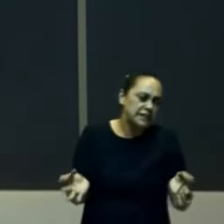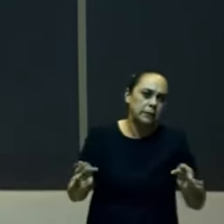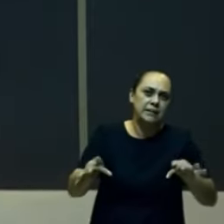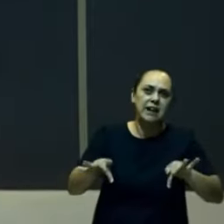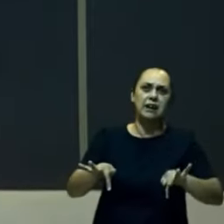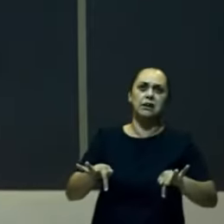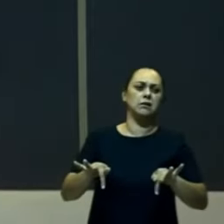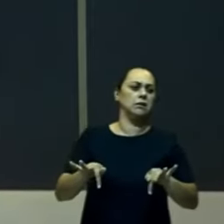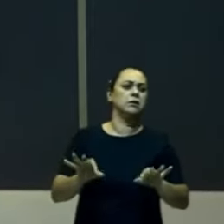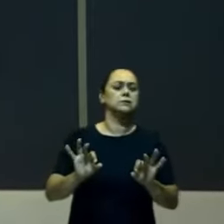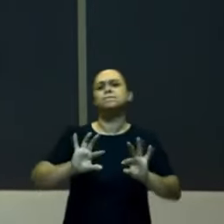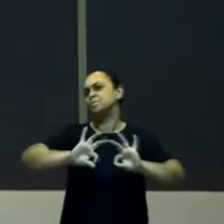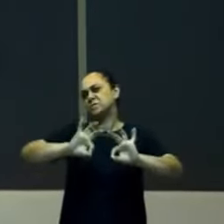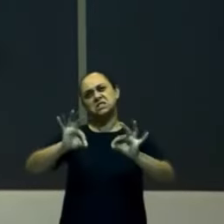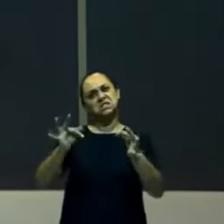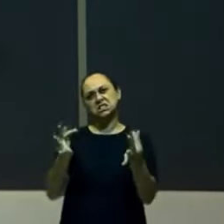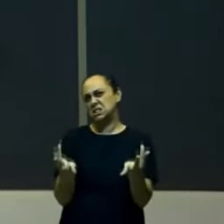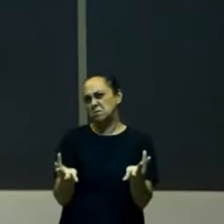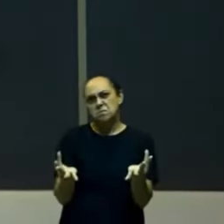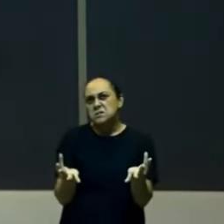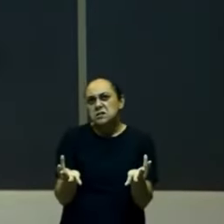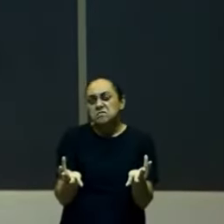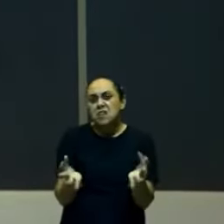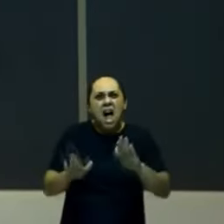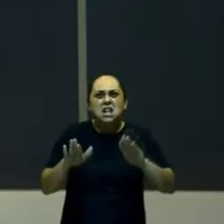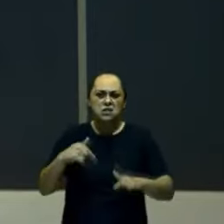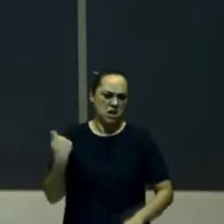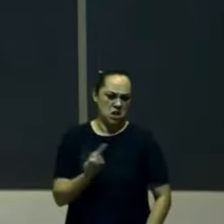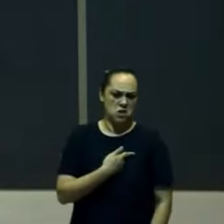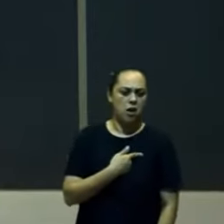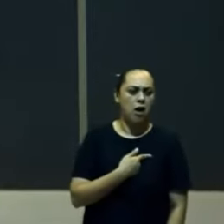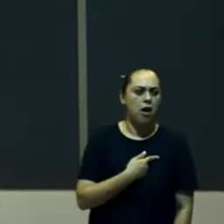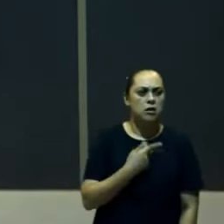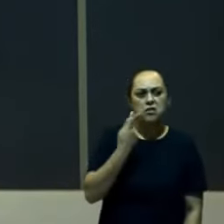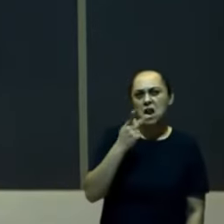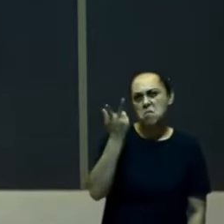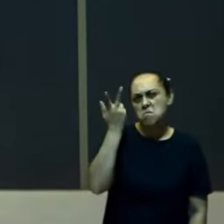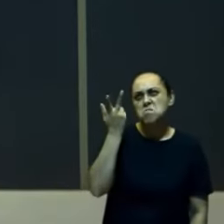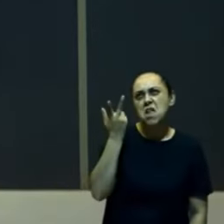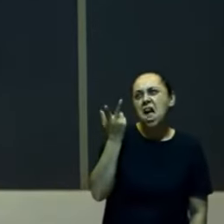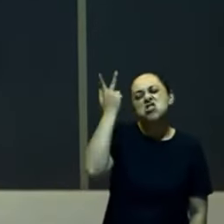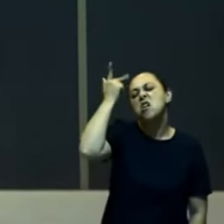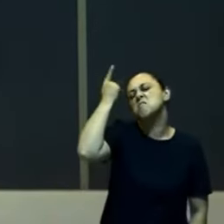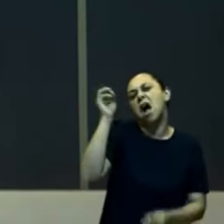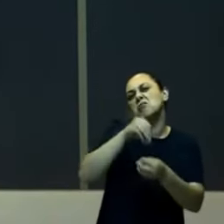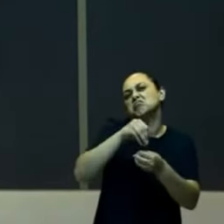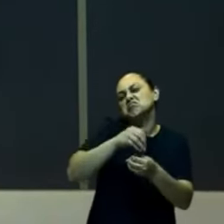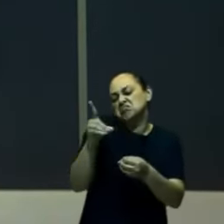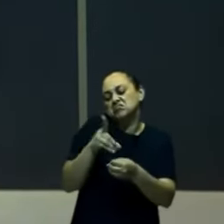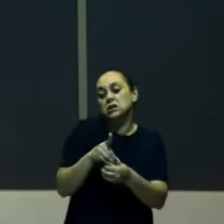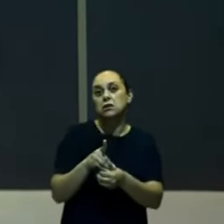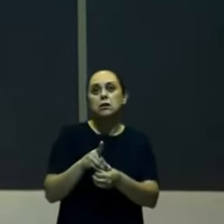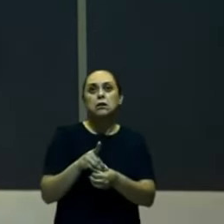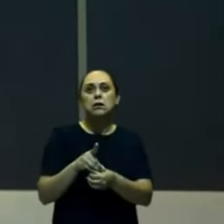diz: vamos fazer uma oferta, e essa oferta vai direto na mesa do missionário. A igreja de Várzea tem essa